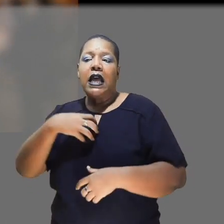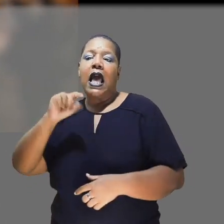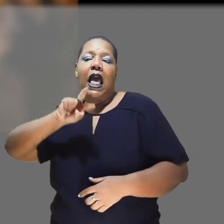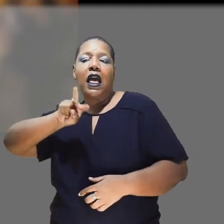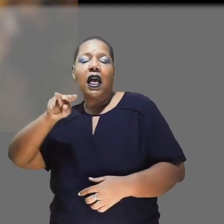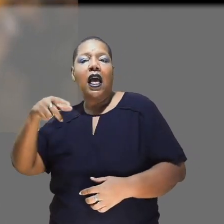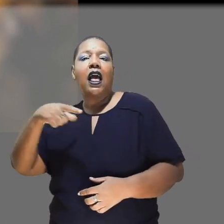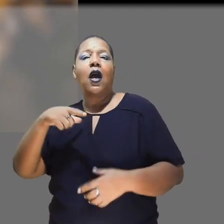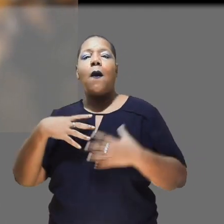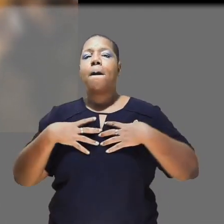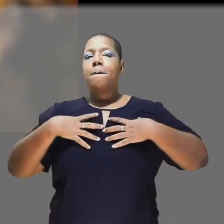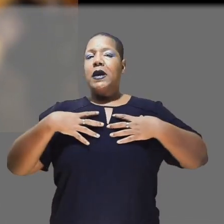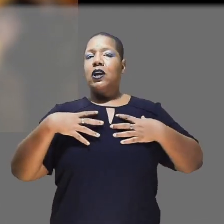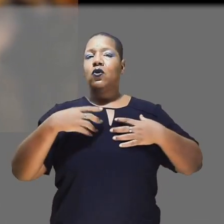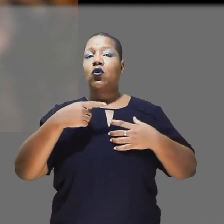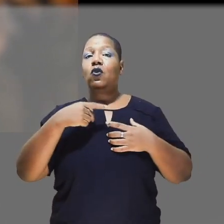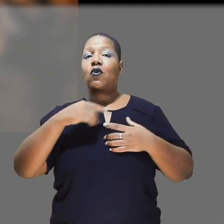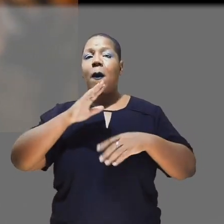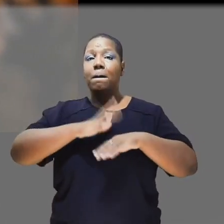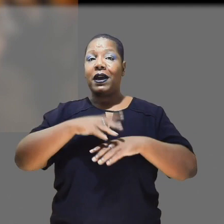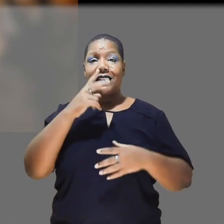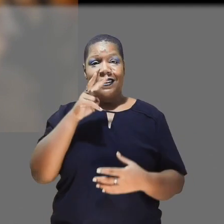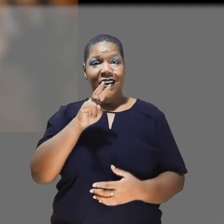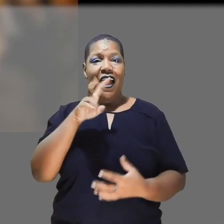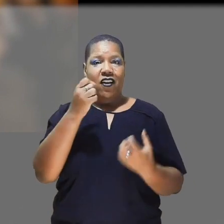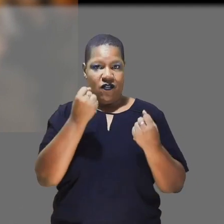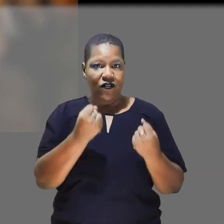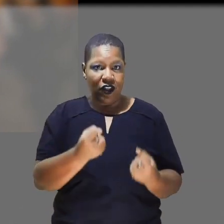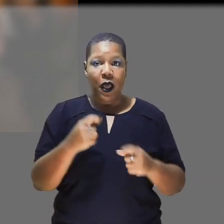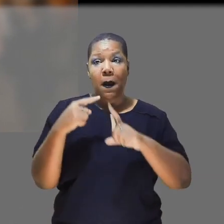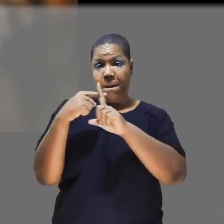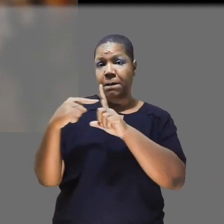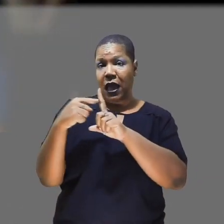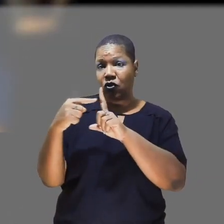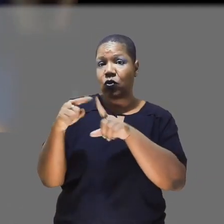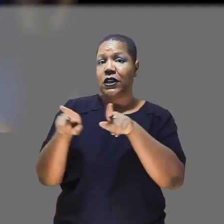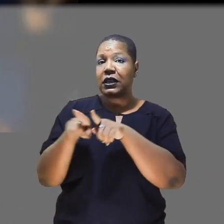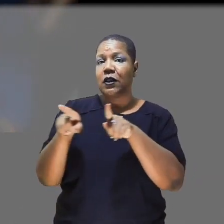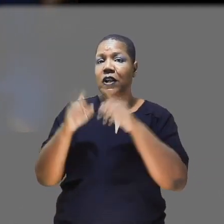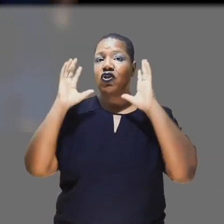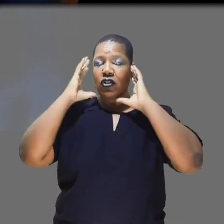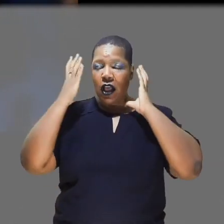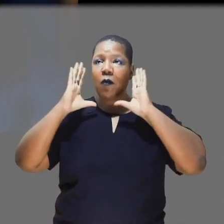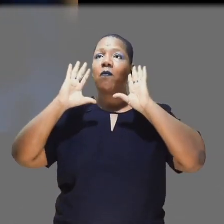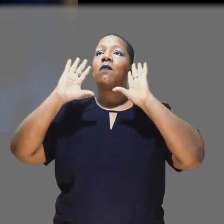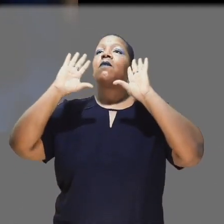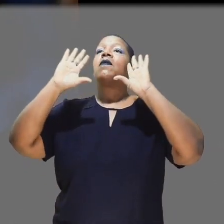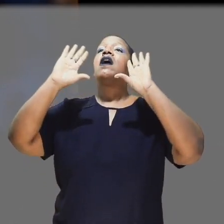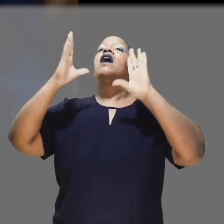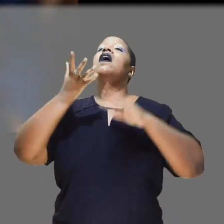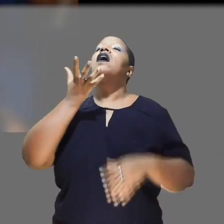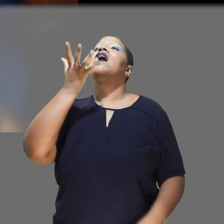registro de peito, que corresponde às notas mais graves; registro médio e registro de cabeça, que corresponde às notas